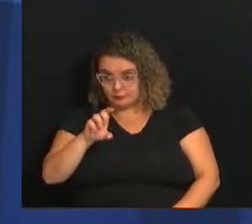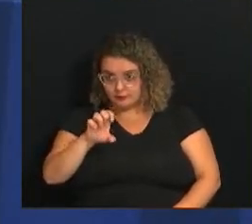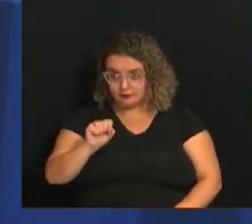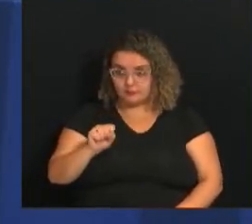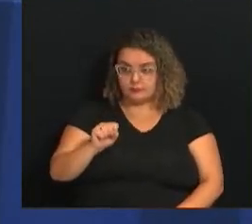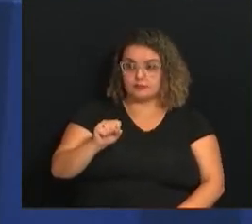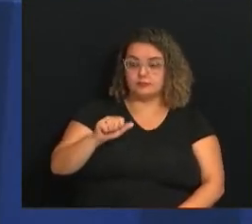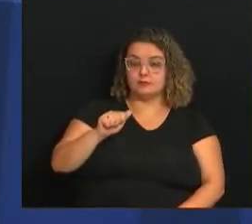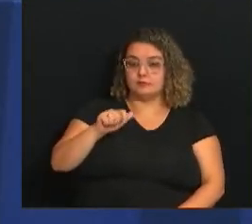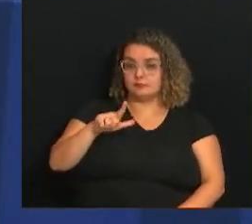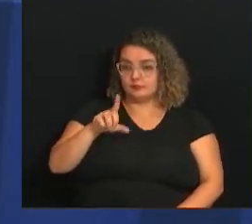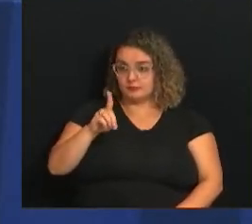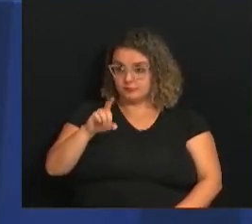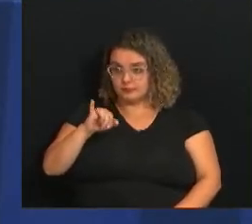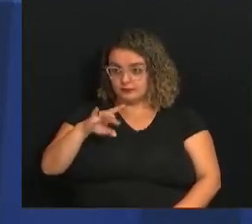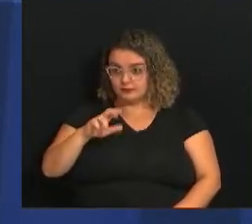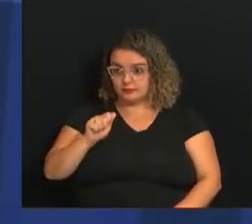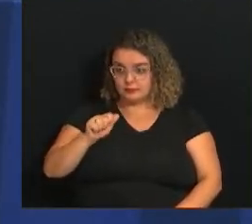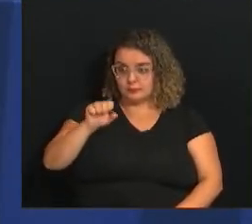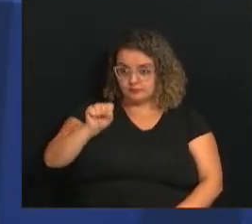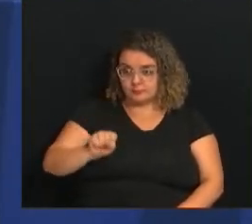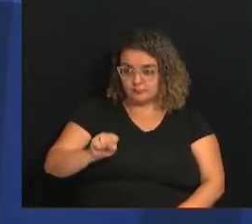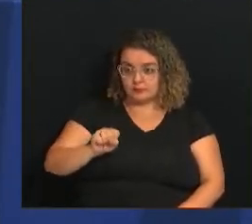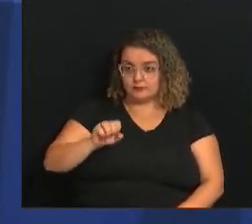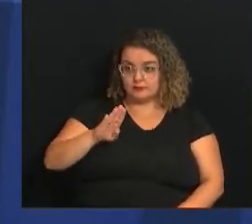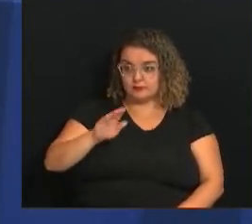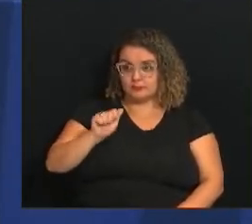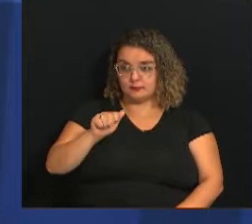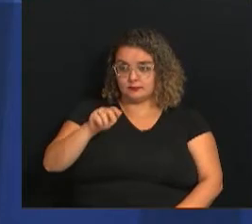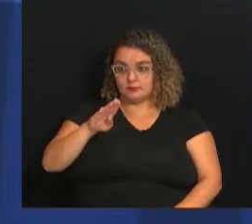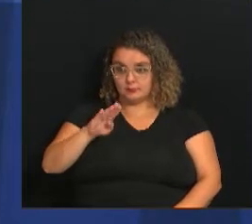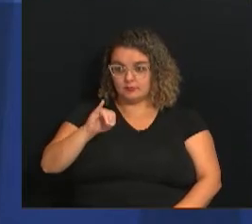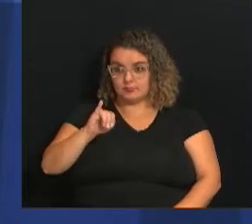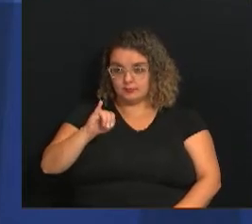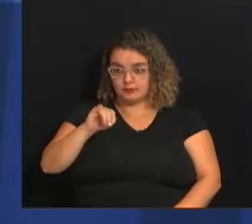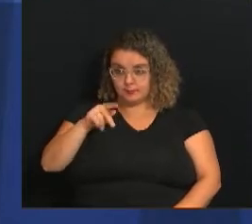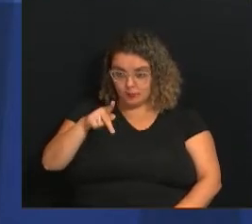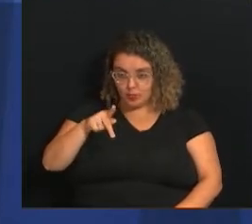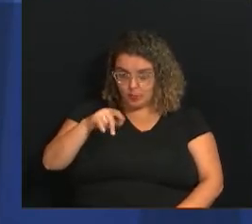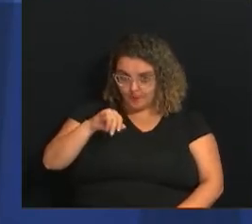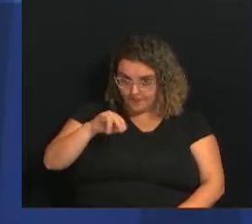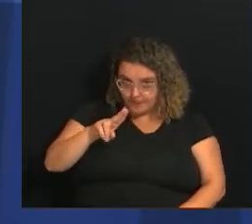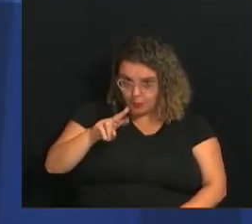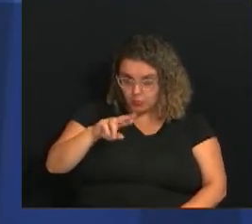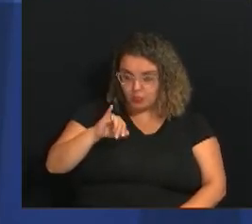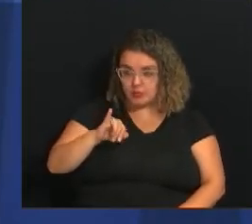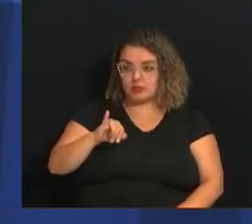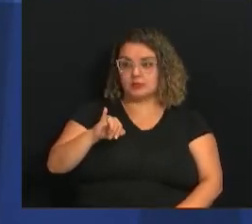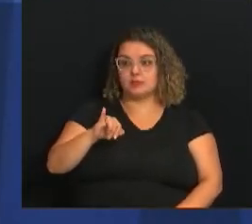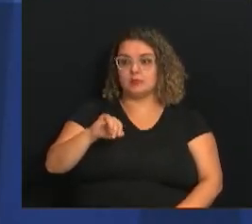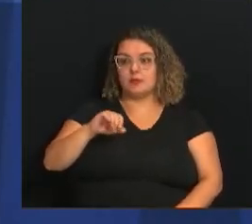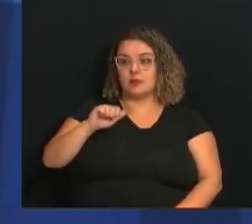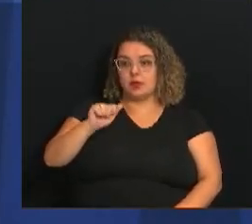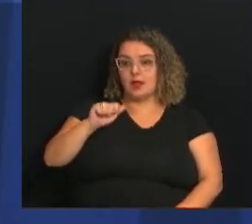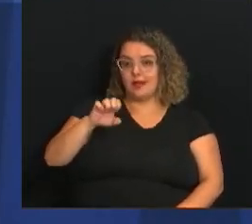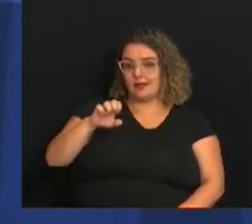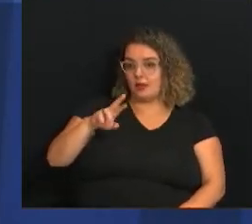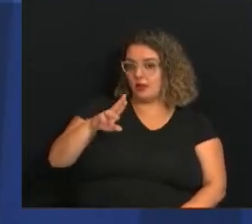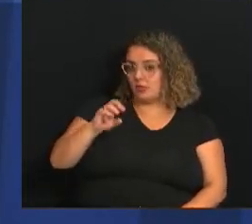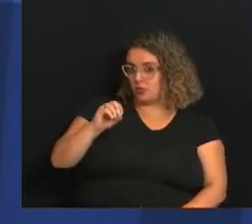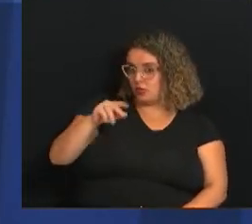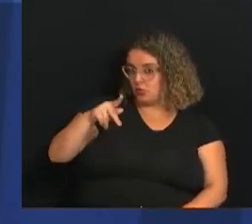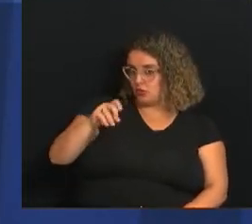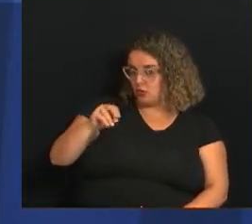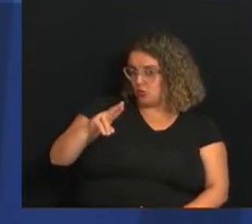do Sul, Bacuri e Chácara São Francisco do Aeroporto. Então, moradores destes